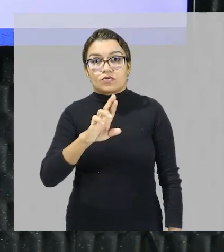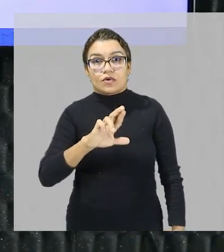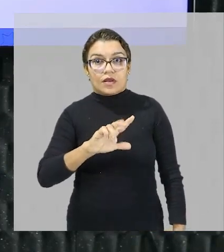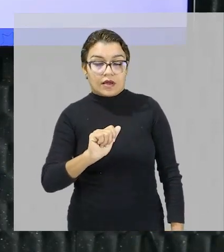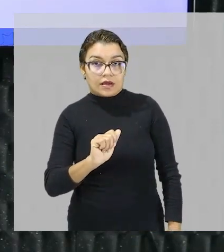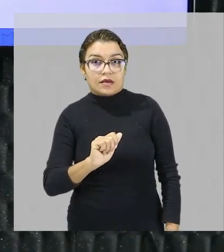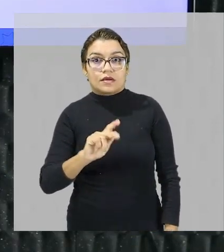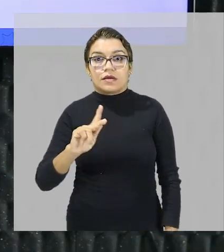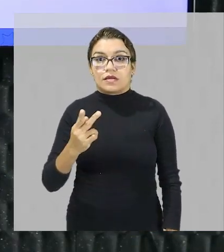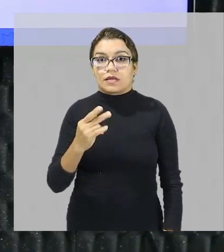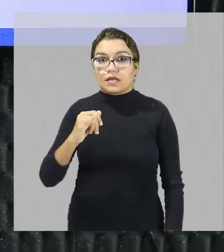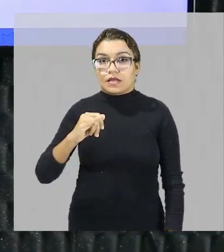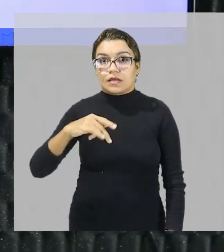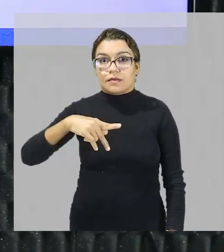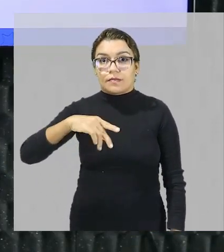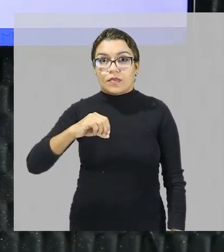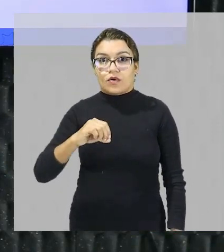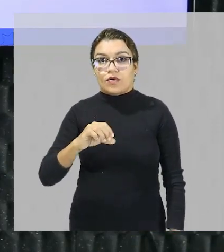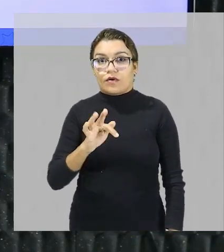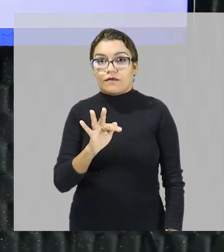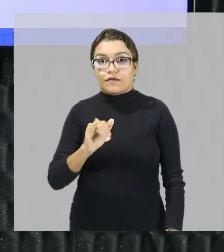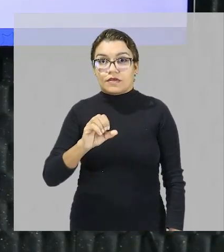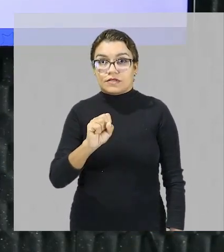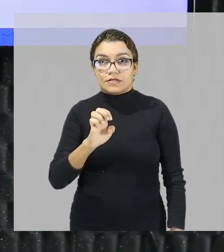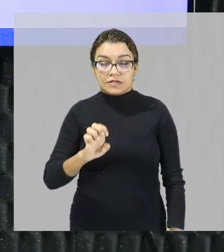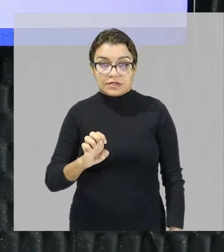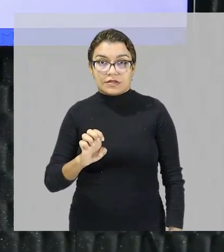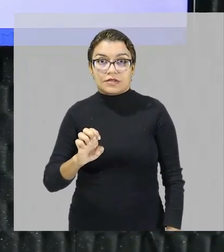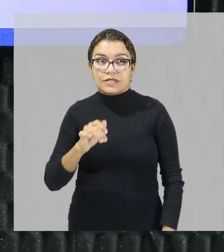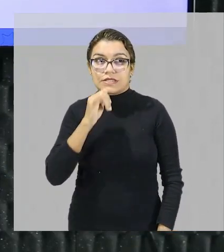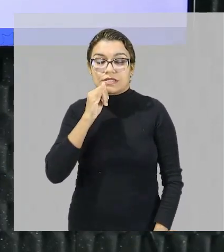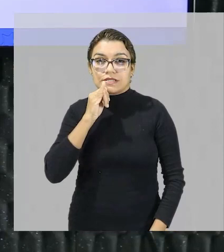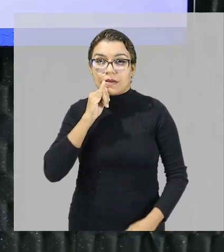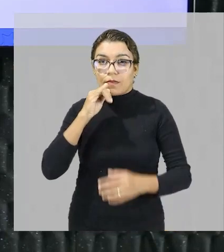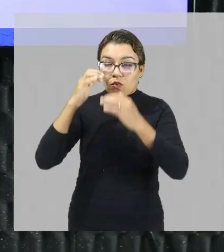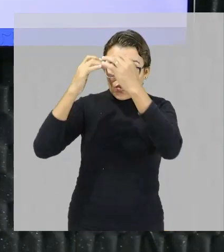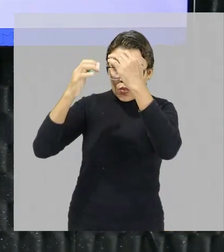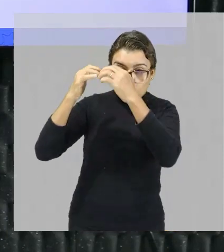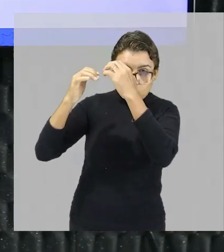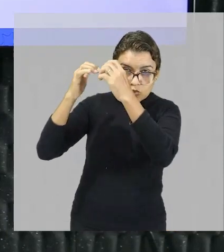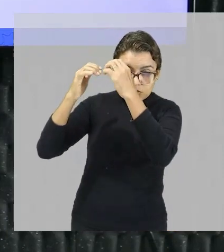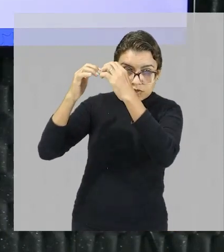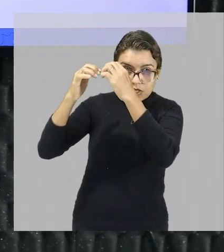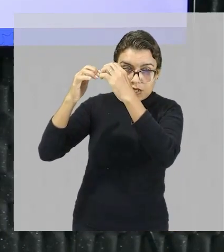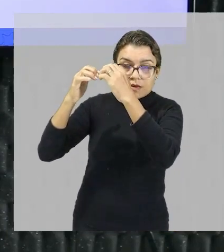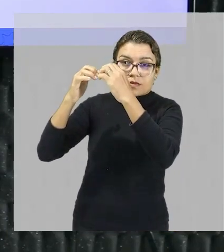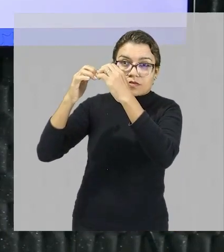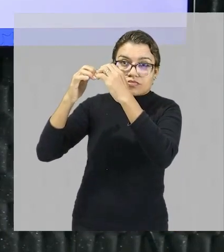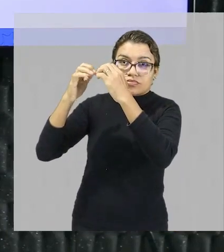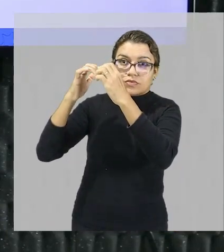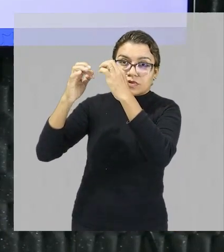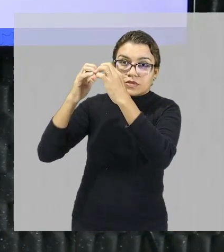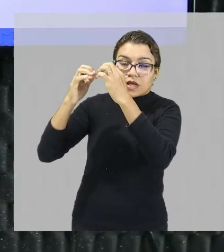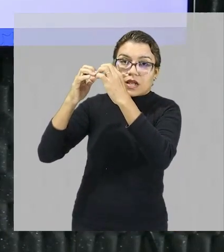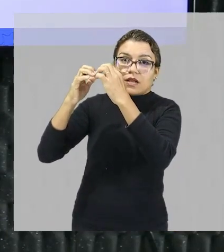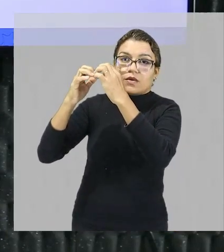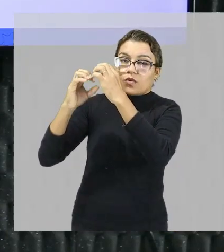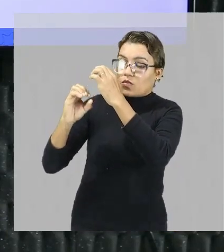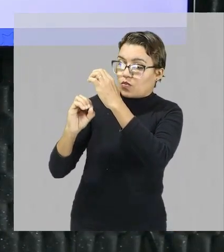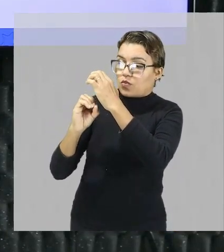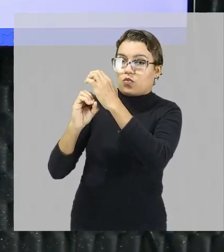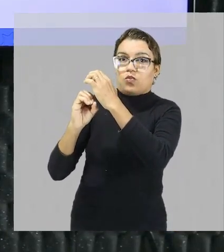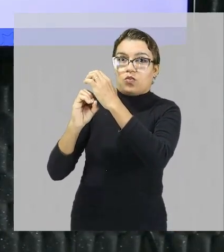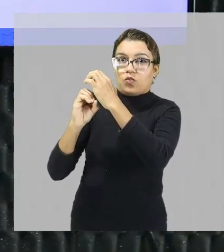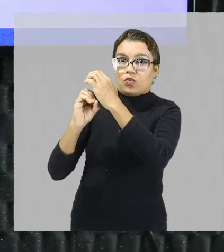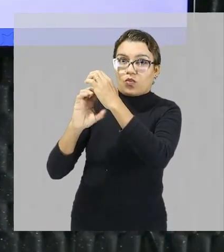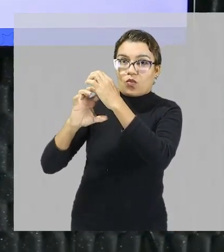A hipófise, ela fica localizada logo abaixo do nosso cérebro, tem na base do cérebro, assim, lá no meio do